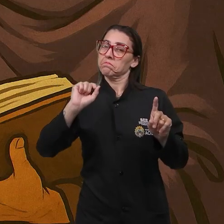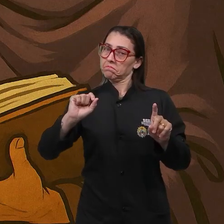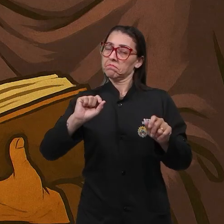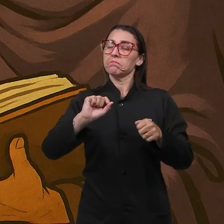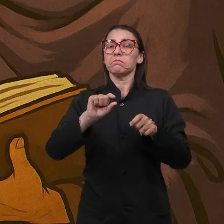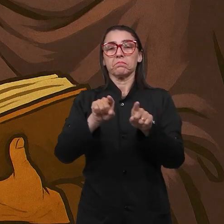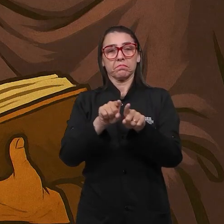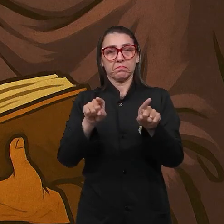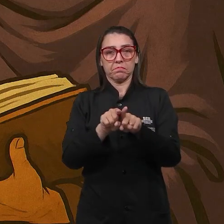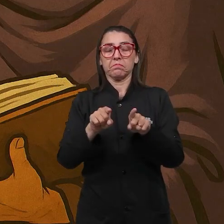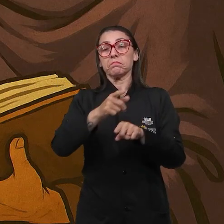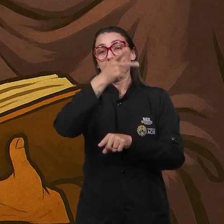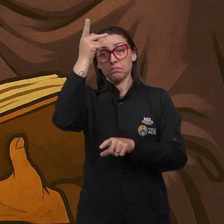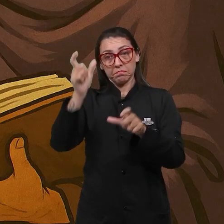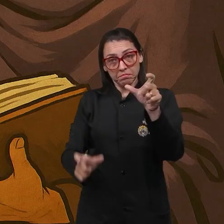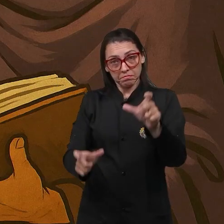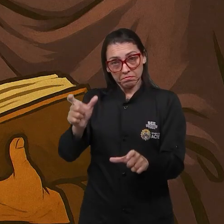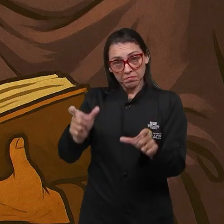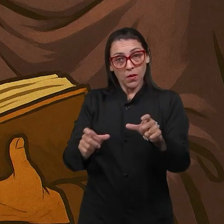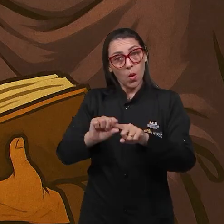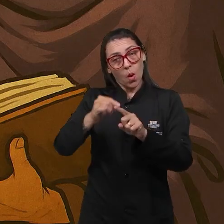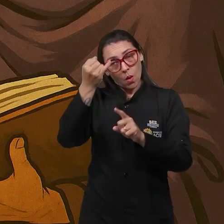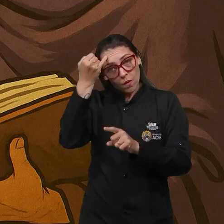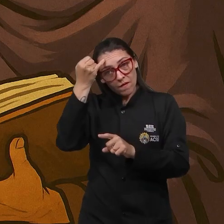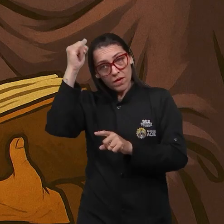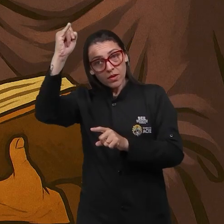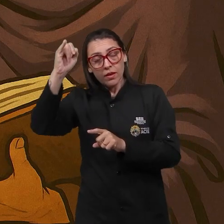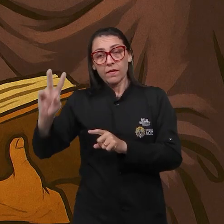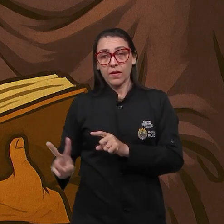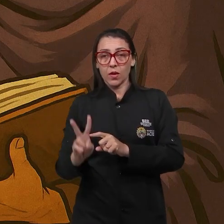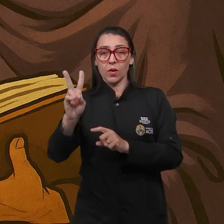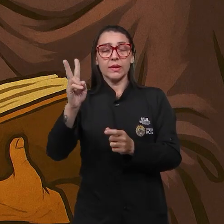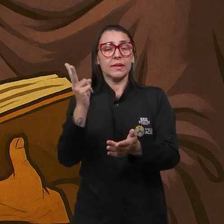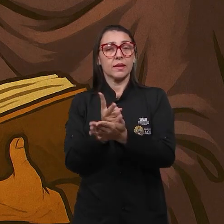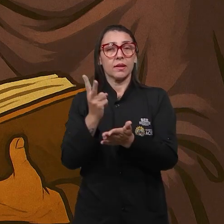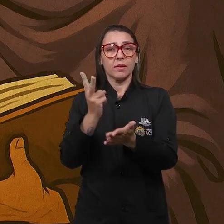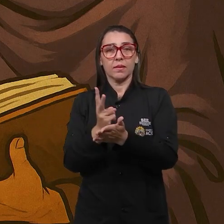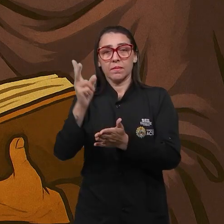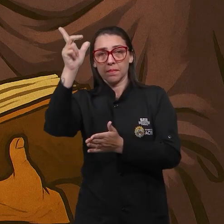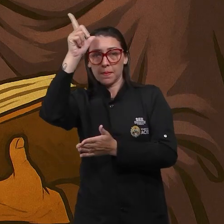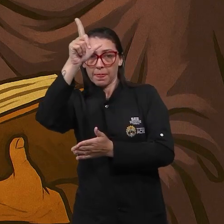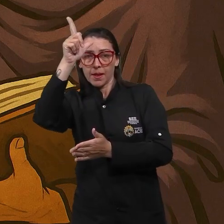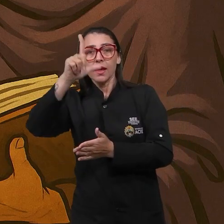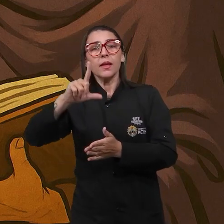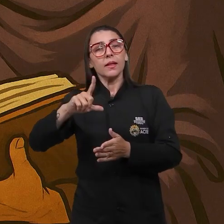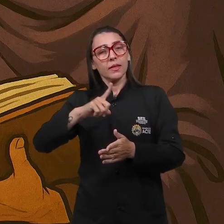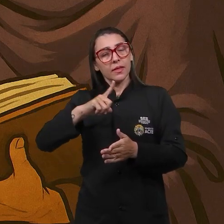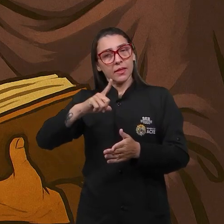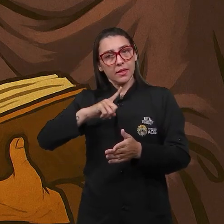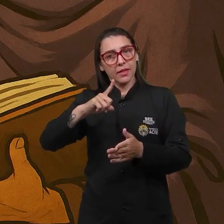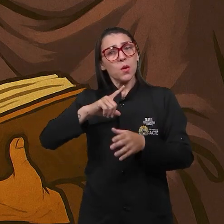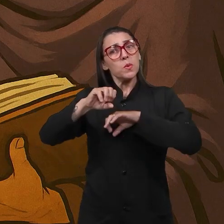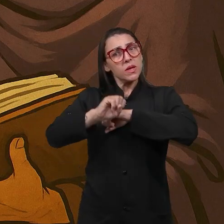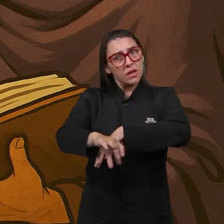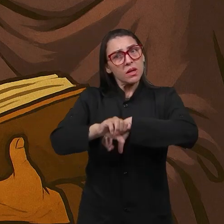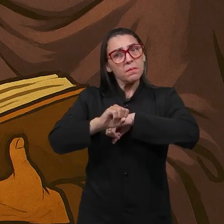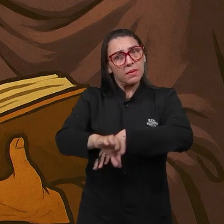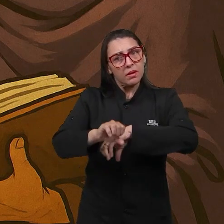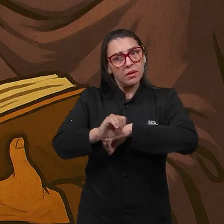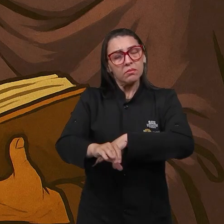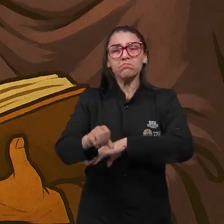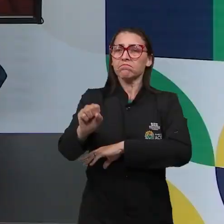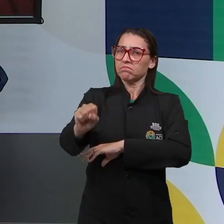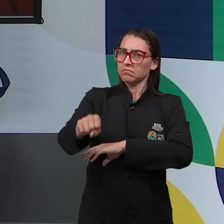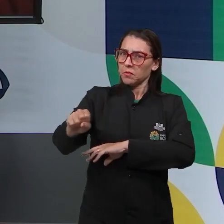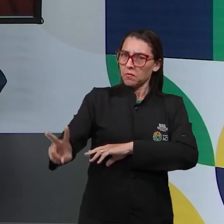místicas ou pode ser também pessoas. Valores, toda lenda ela tem como se fosse uma moral,